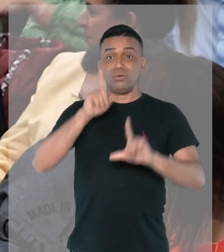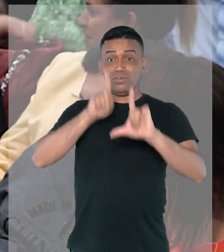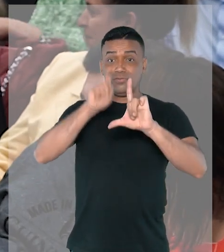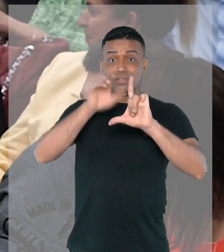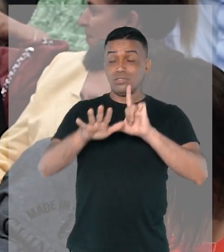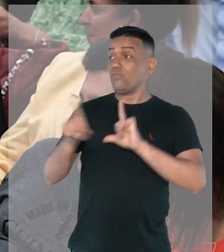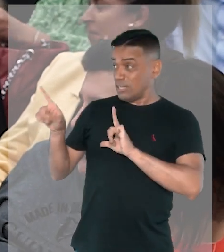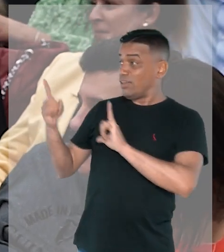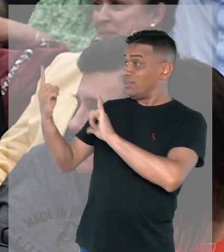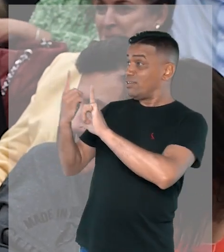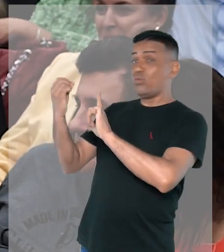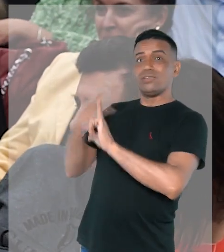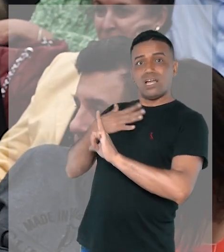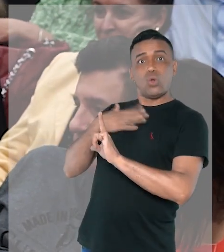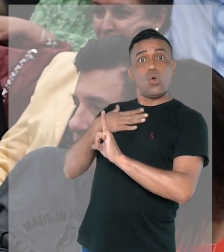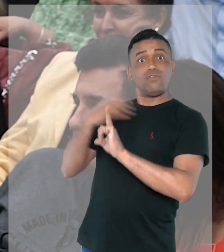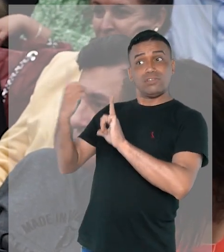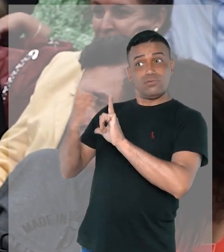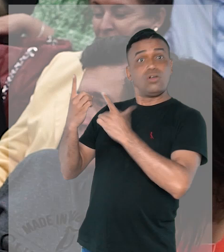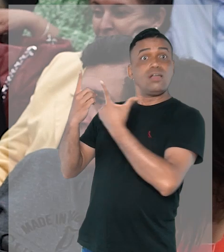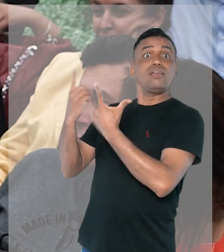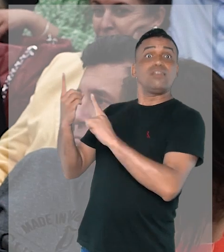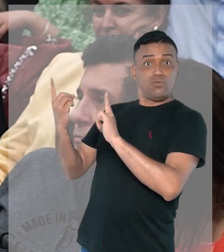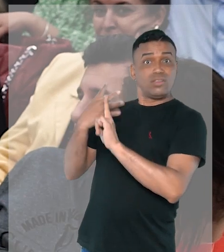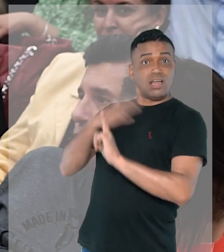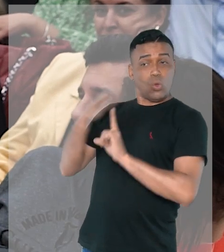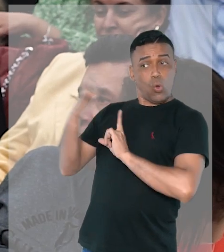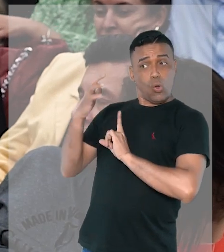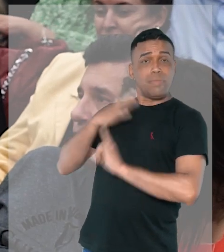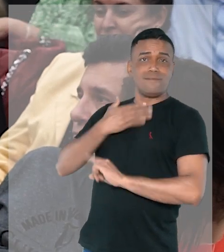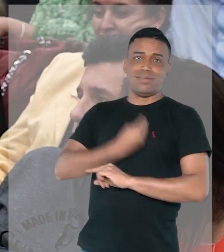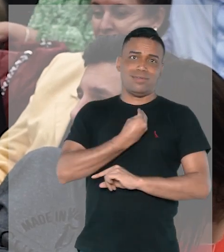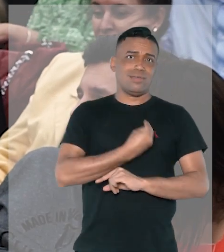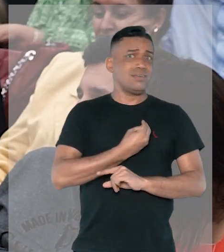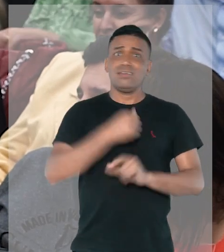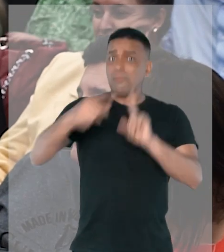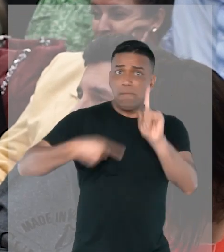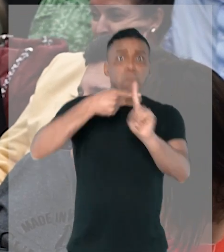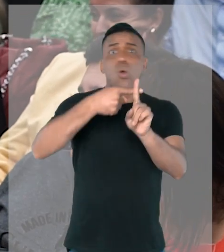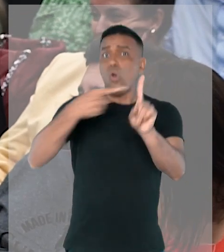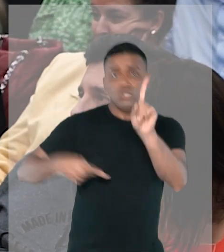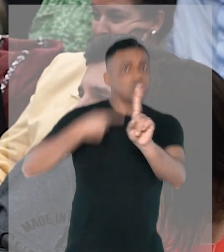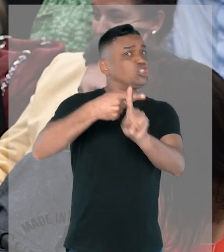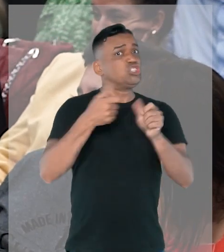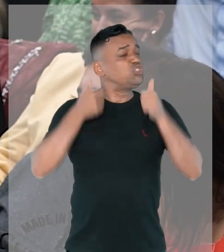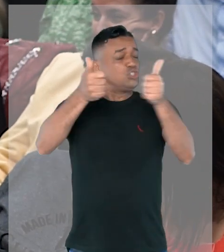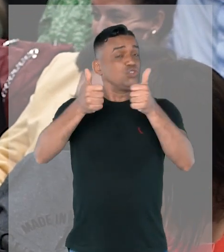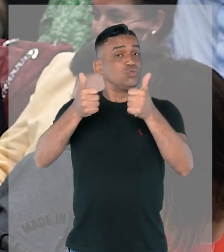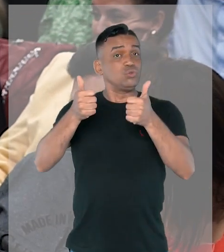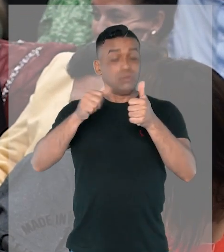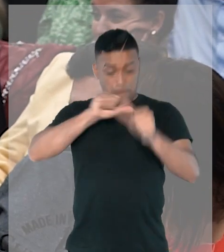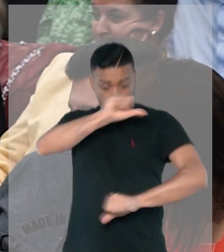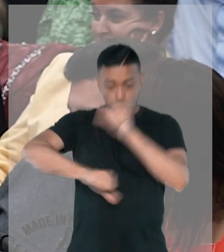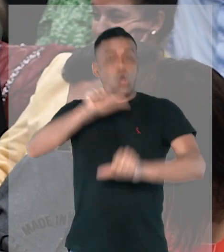mas você influenciou minha vida de uma forma tão positiva e que fez, de certa forma, parte para ser quem eu sou hoje. Não é